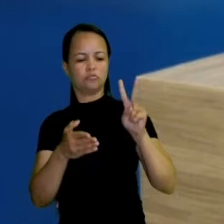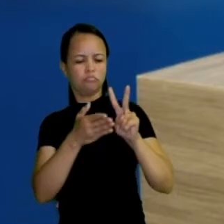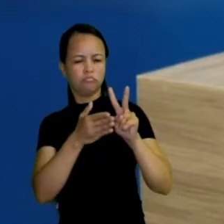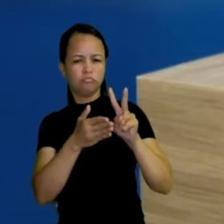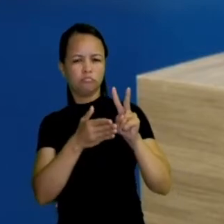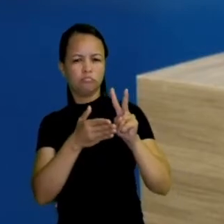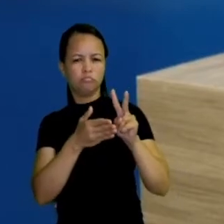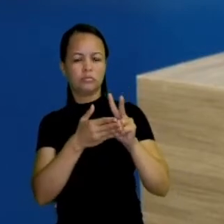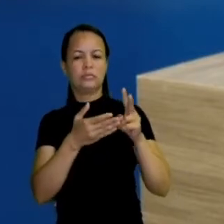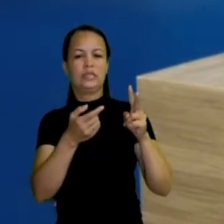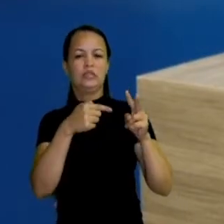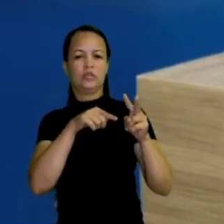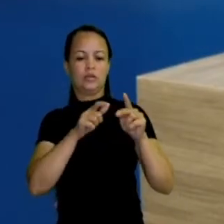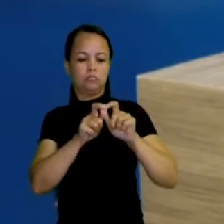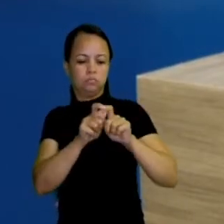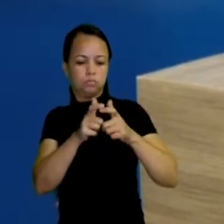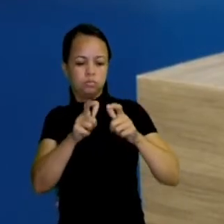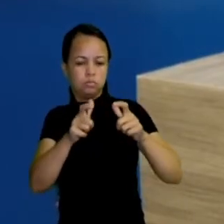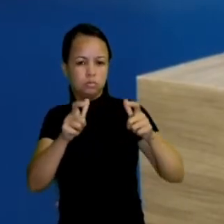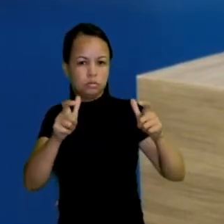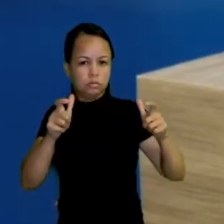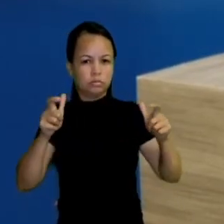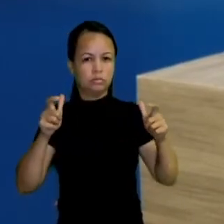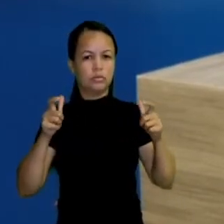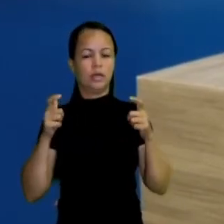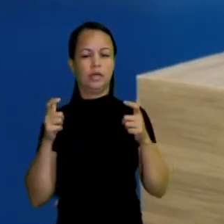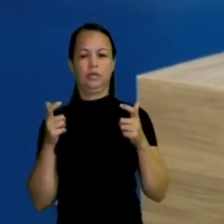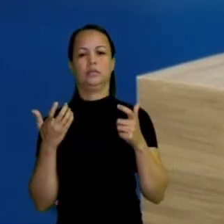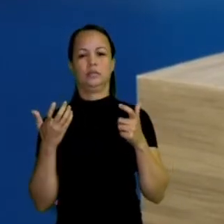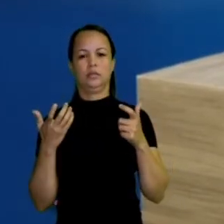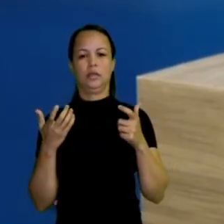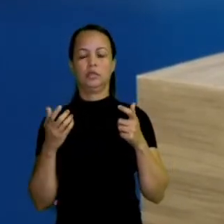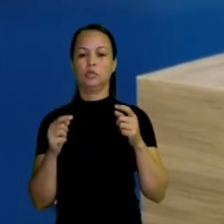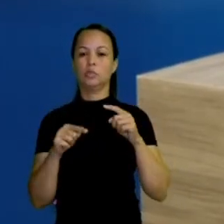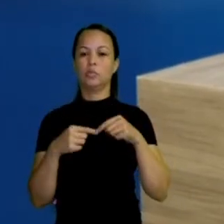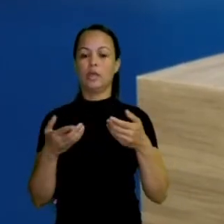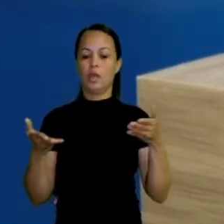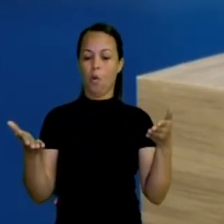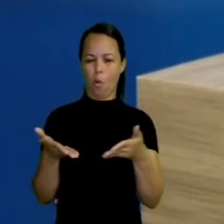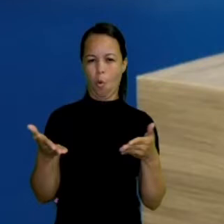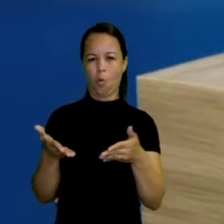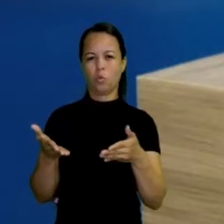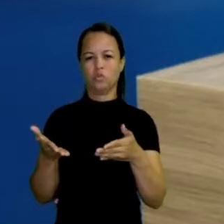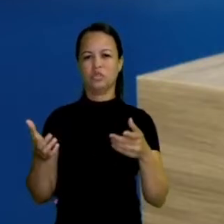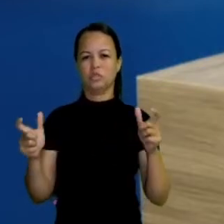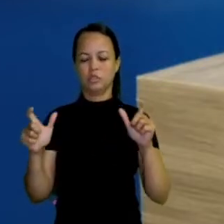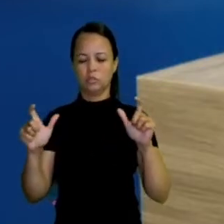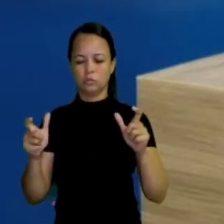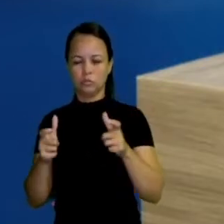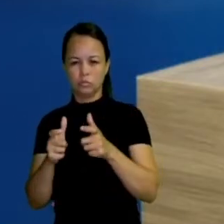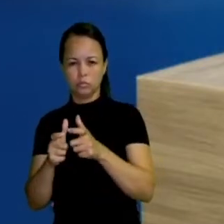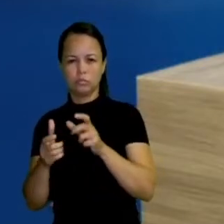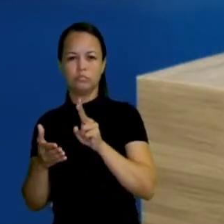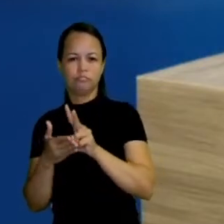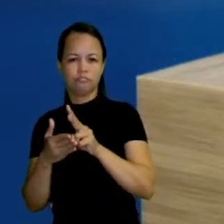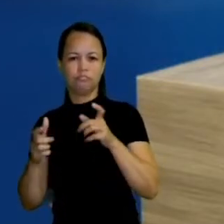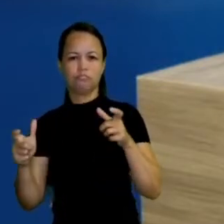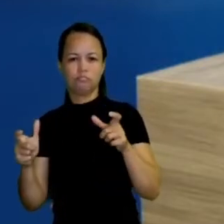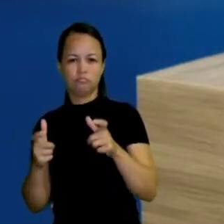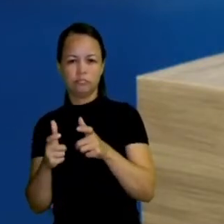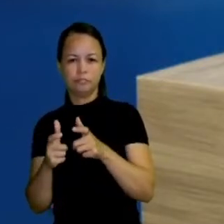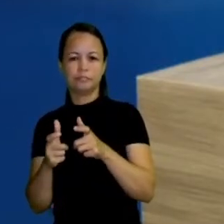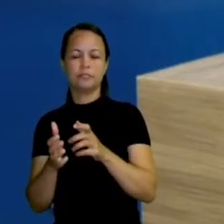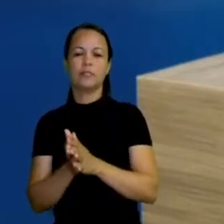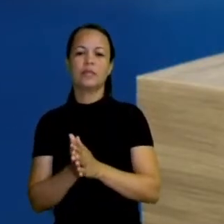muito maior do que a população indígena atual. E os primeiros escravizados nesse processo aí do